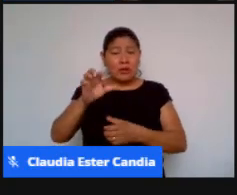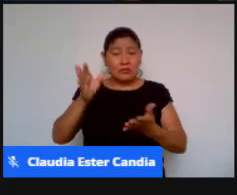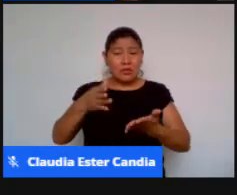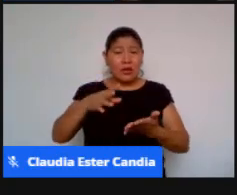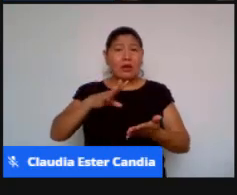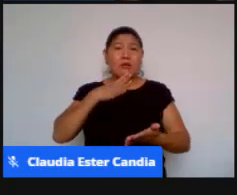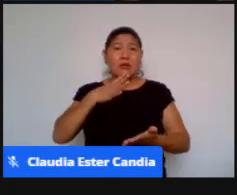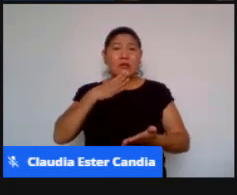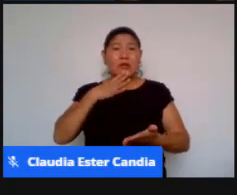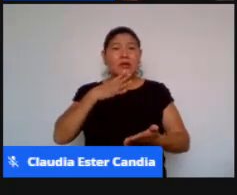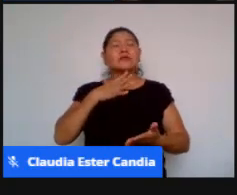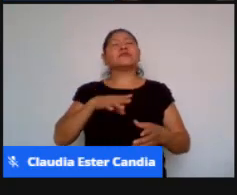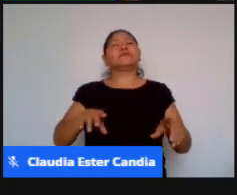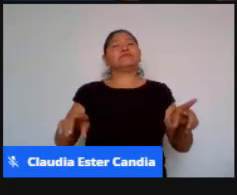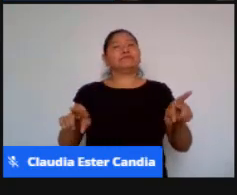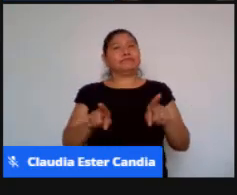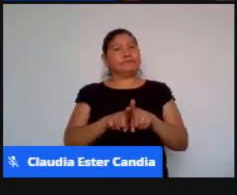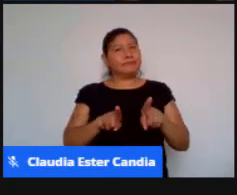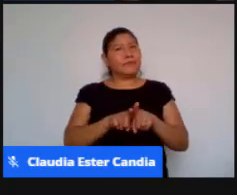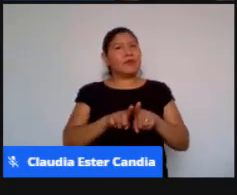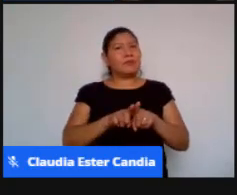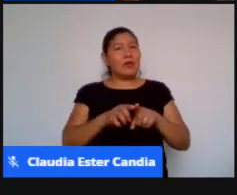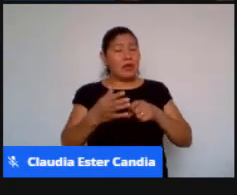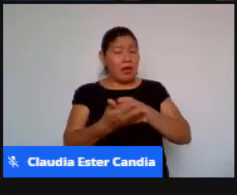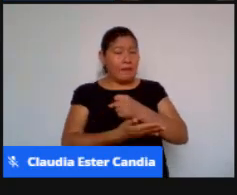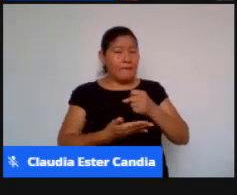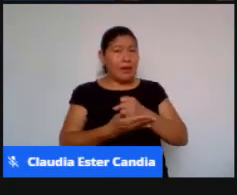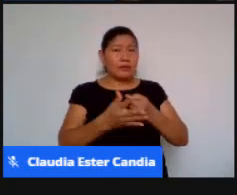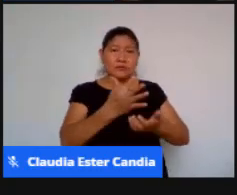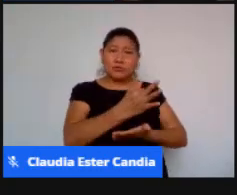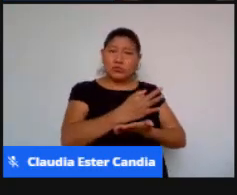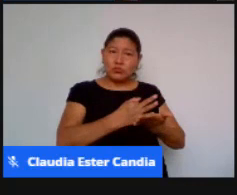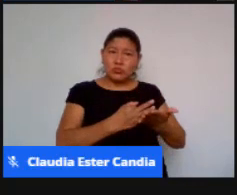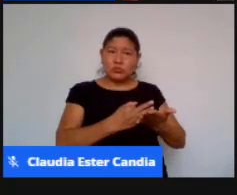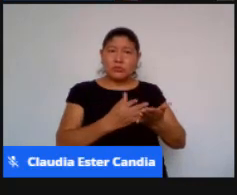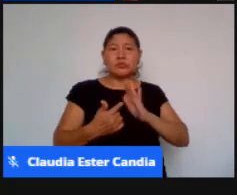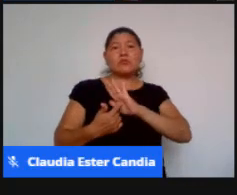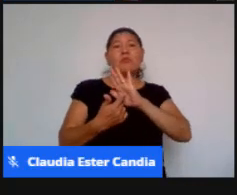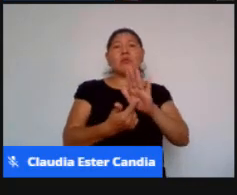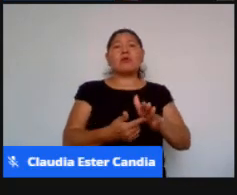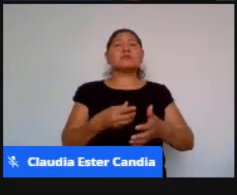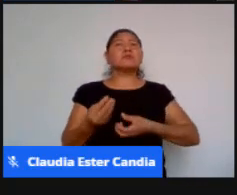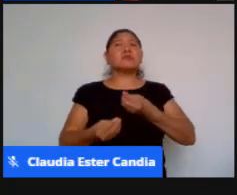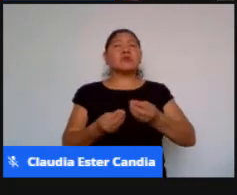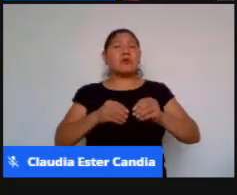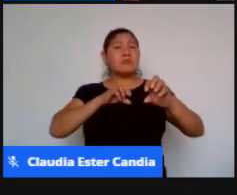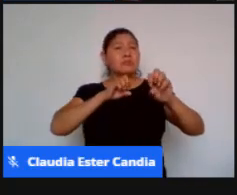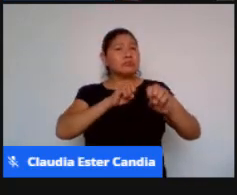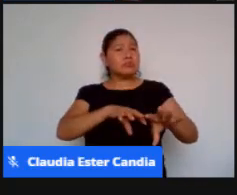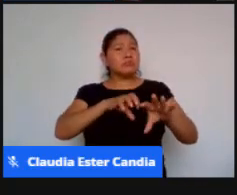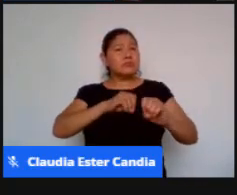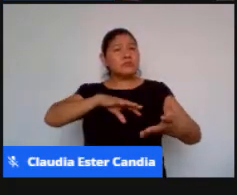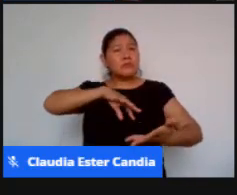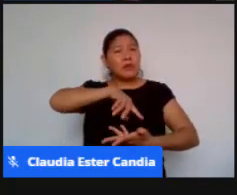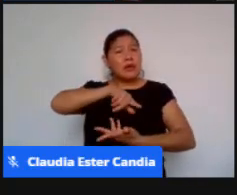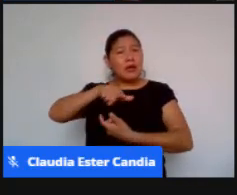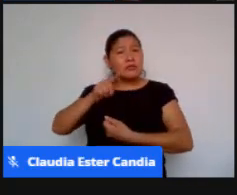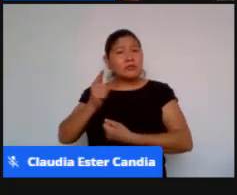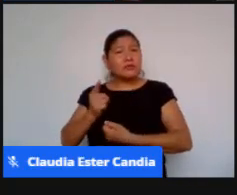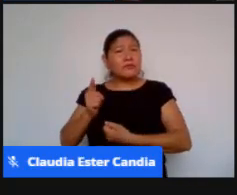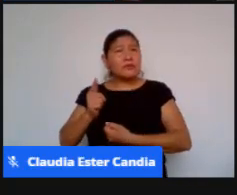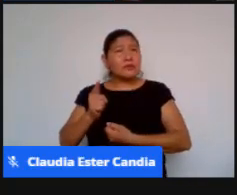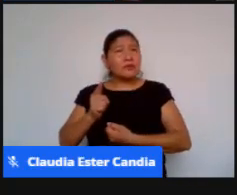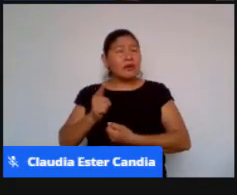traz ainda para a gente uma forma de ensinar geografia que a gente consiga fazer com que essa meninada, né, com que essas